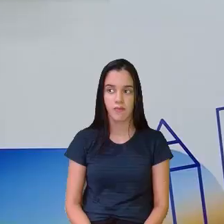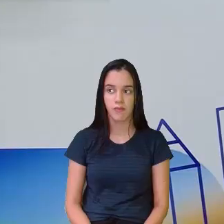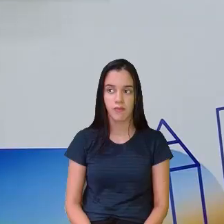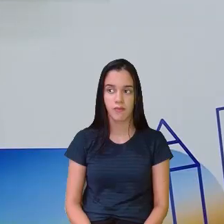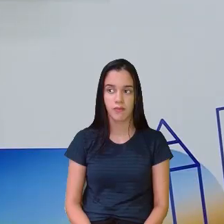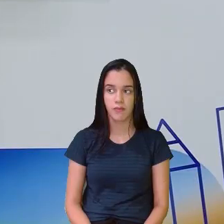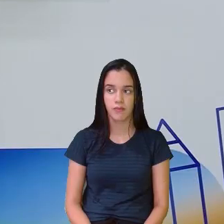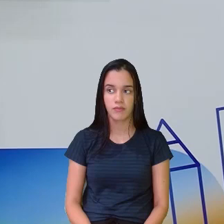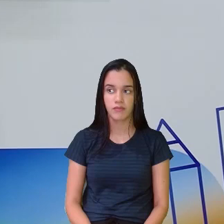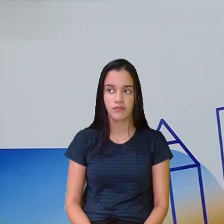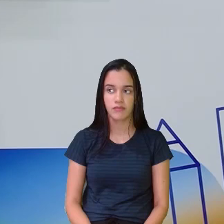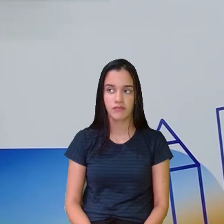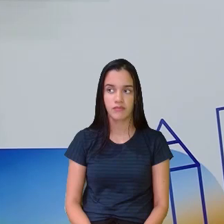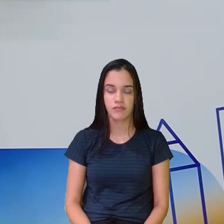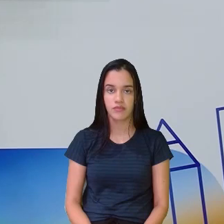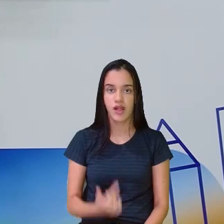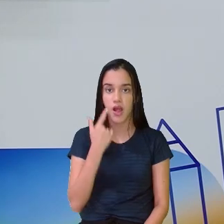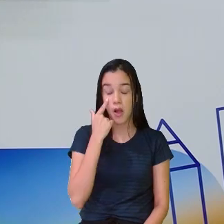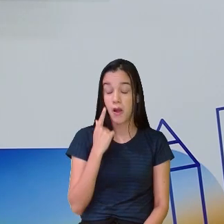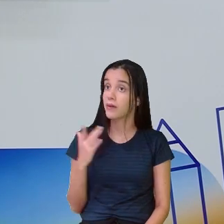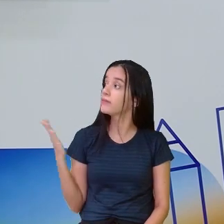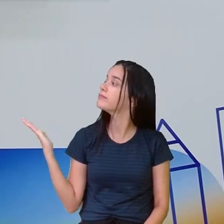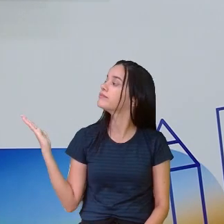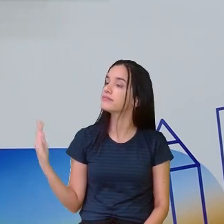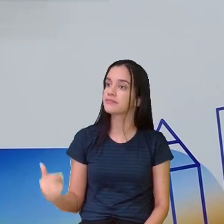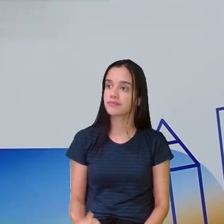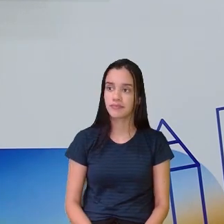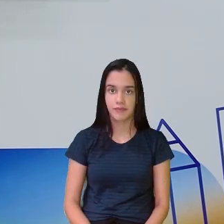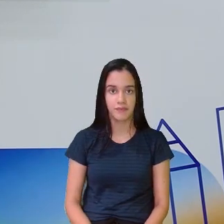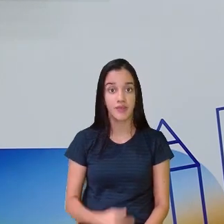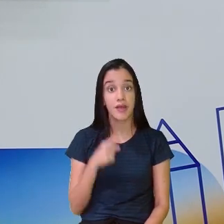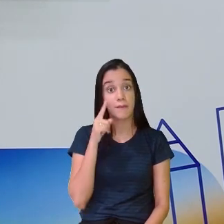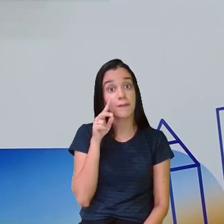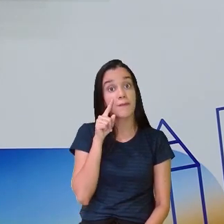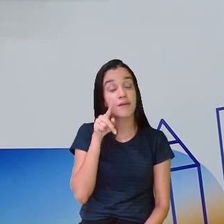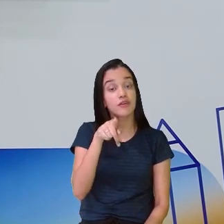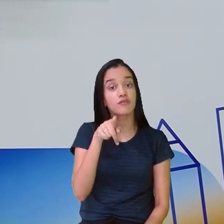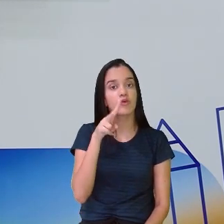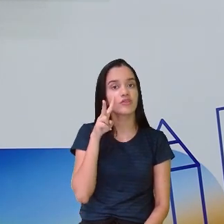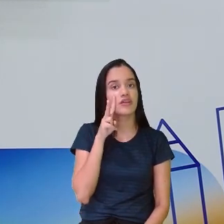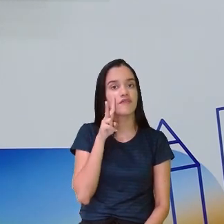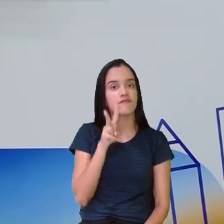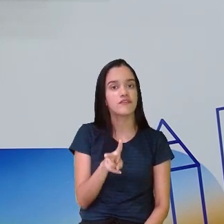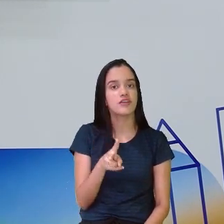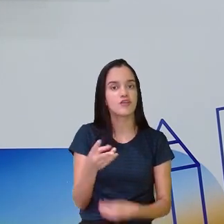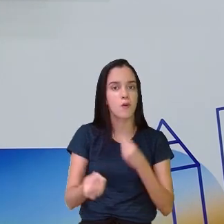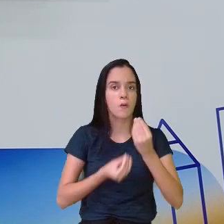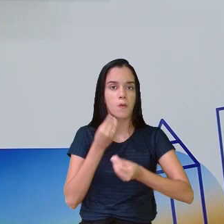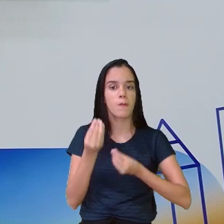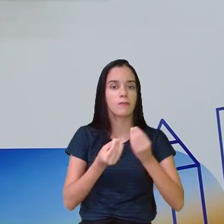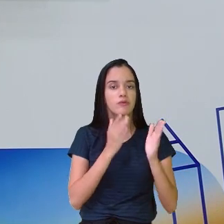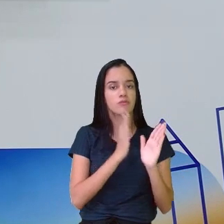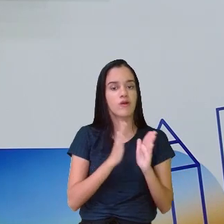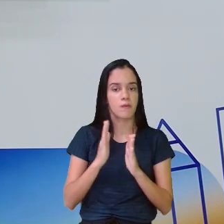Deixa eu pegar bem, bem linha para você ver aí. Bastante linha, para que você veja como é que eu separei.